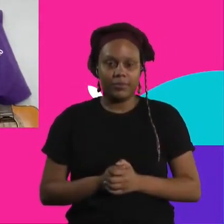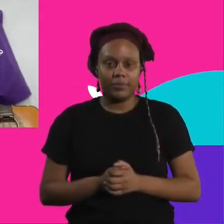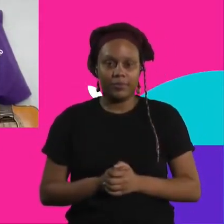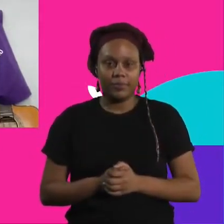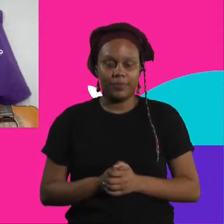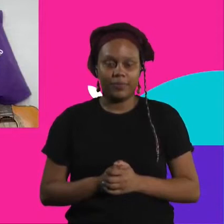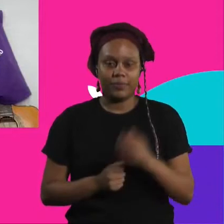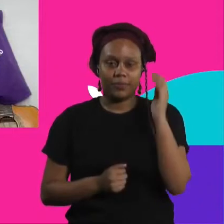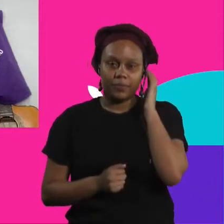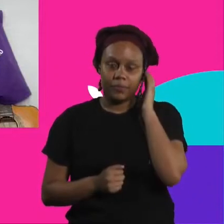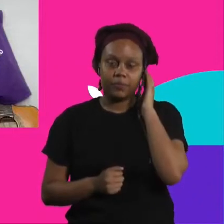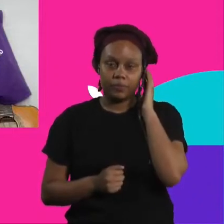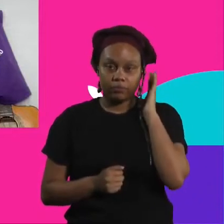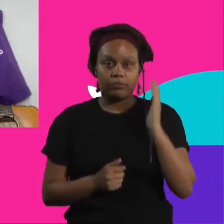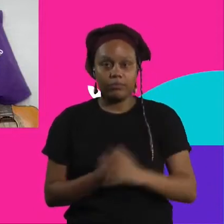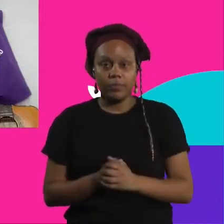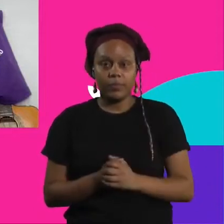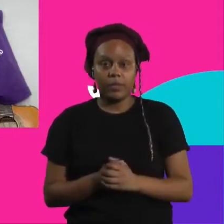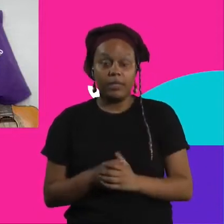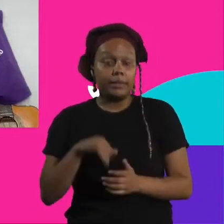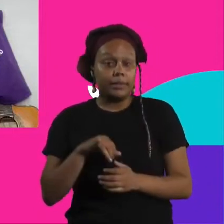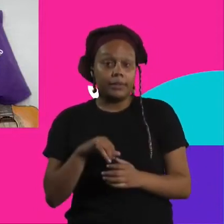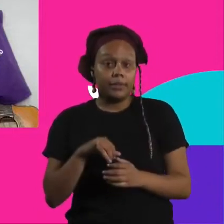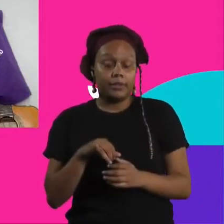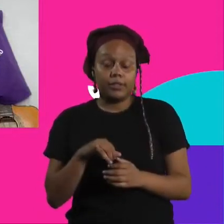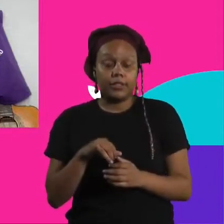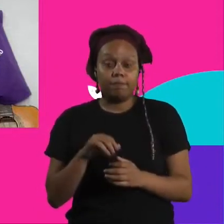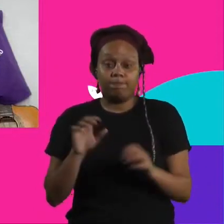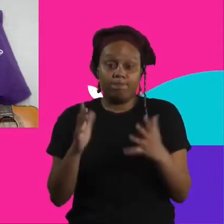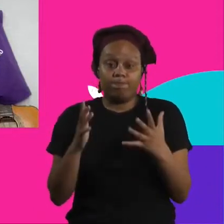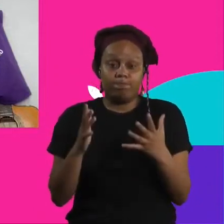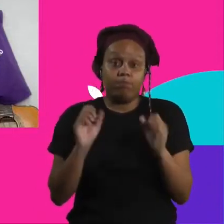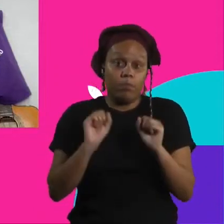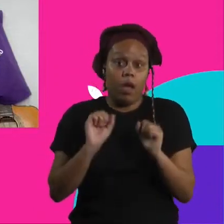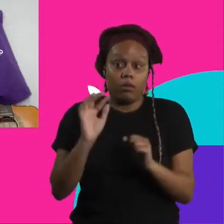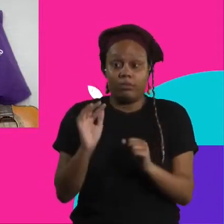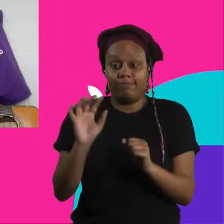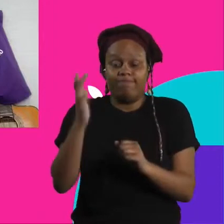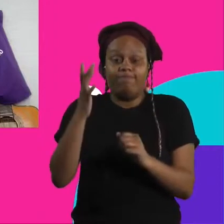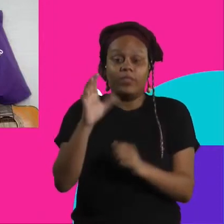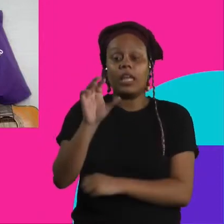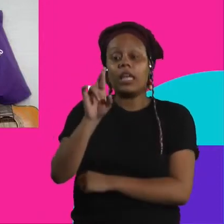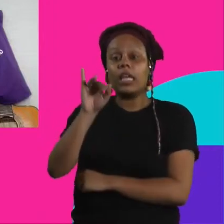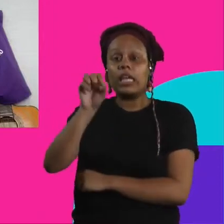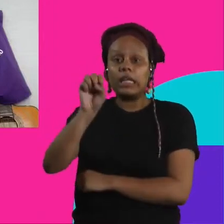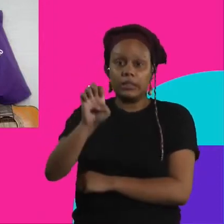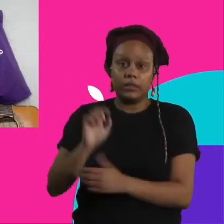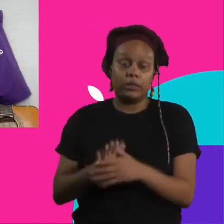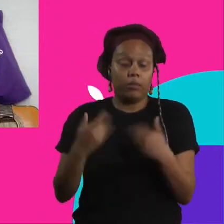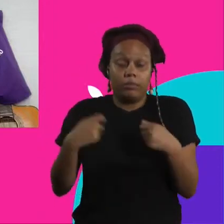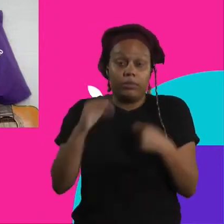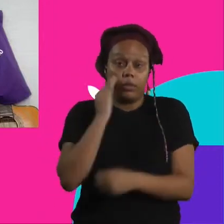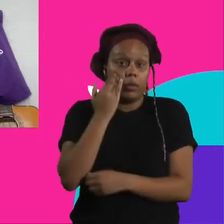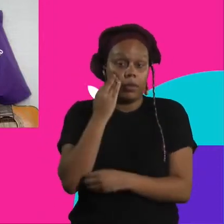se alguma coisa pode causar uma crise global, né? Então, assim, a gente precisa compreender, a gente precisa entender como isso